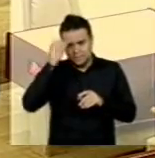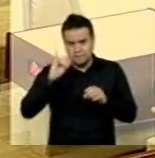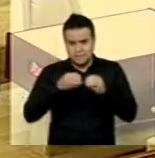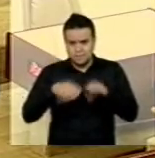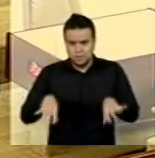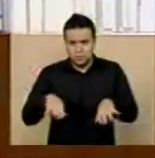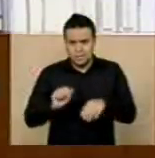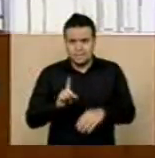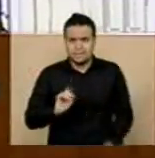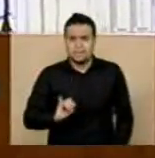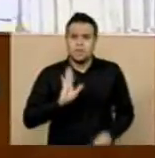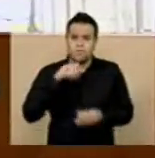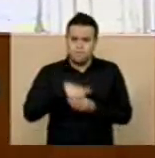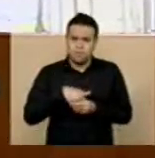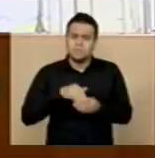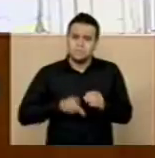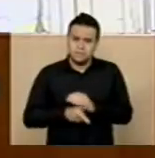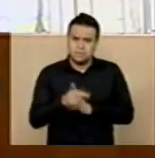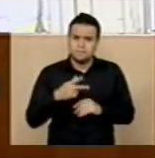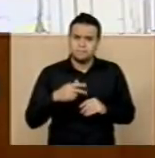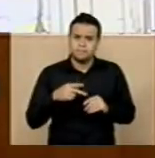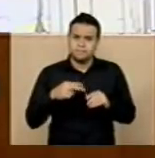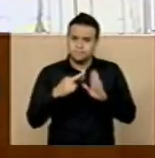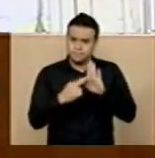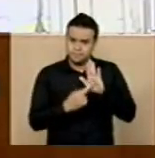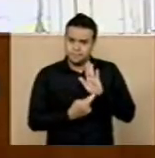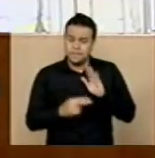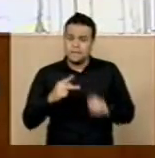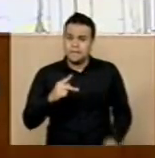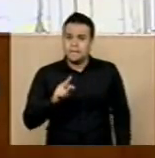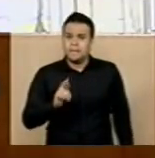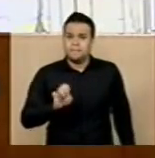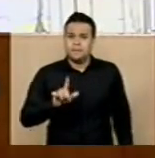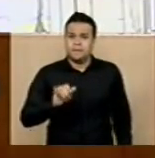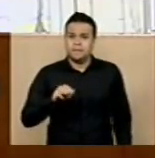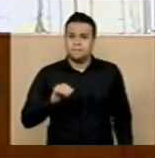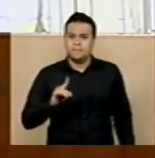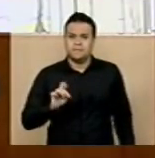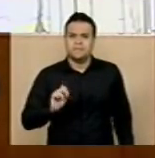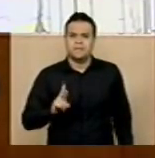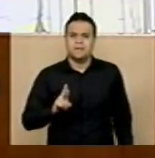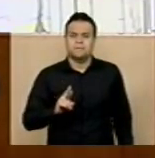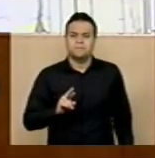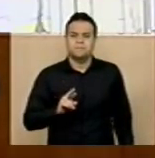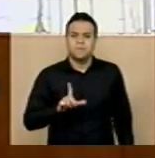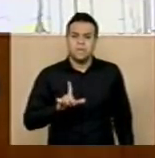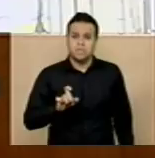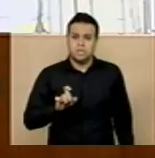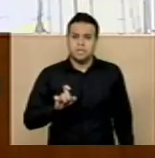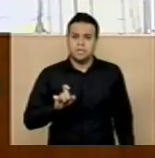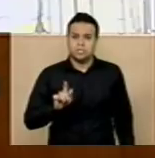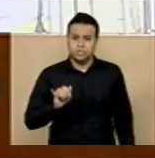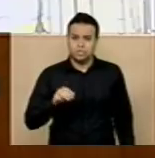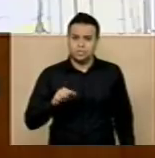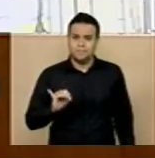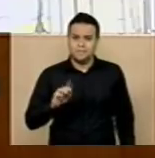os votos na sequência regimental. Quanto à preliminar de legitimidade, o ministro relator a tem